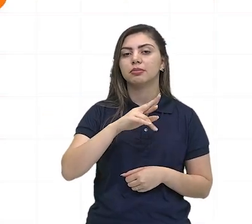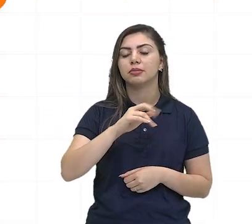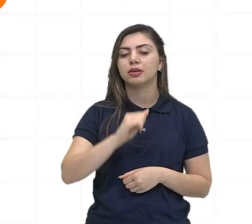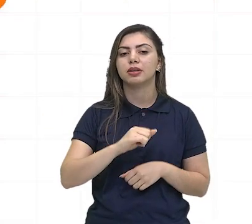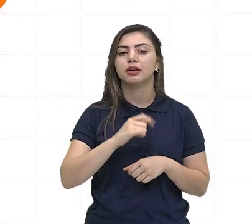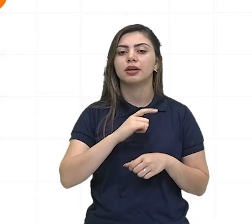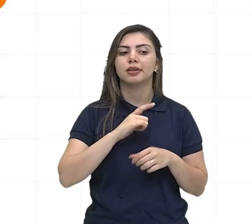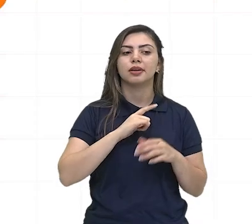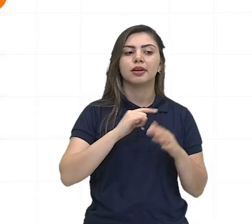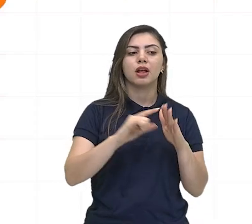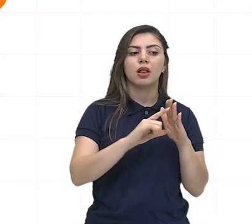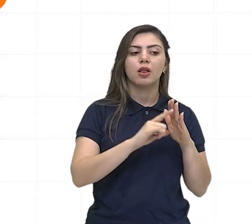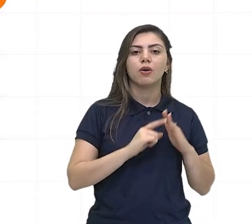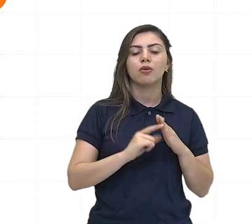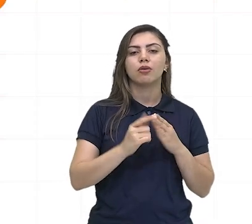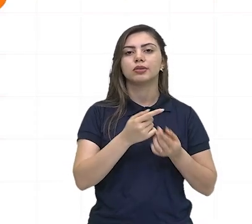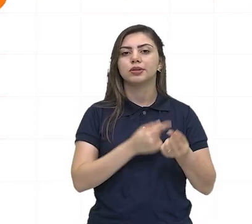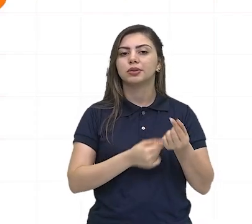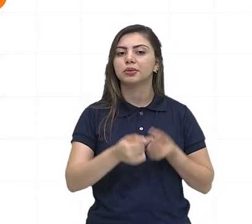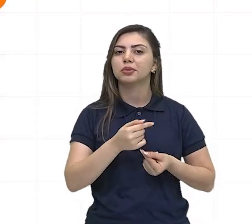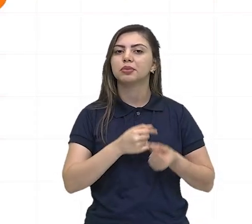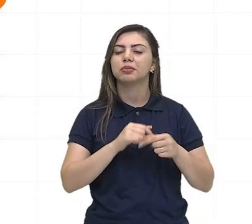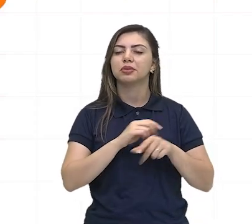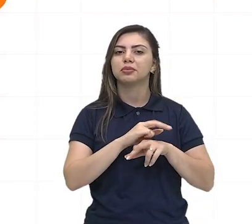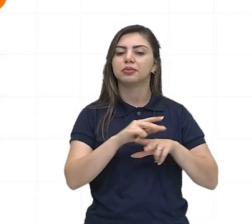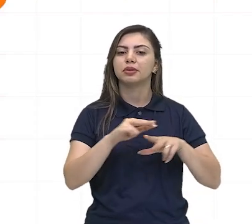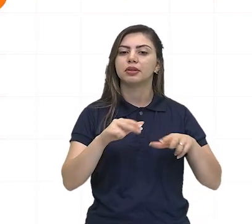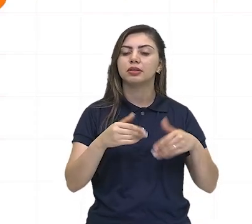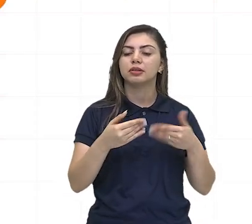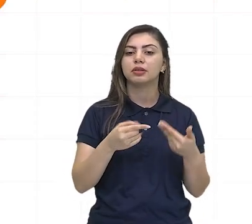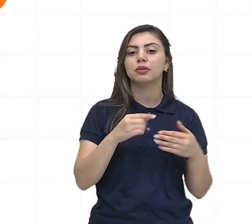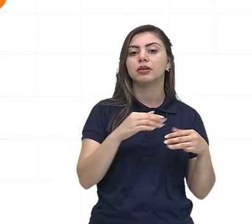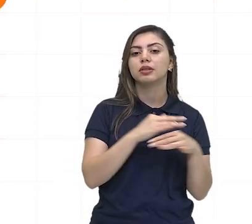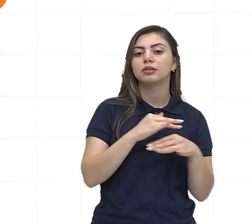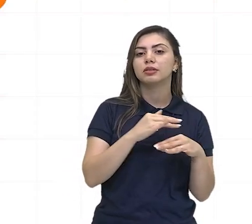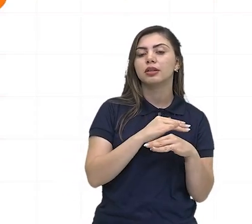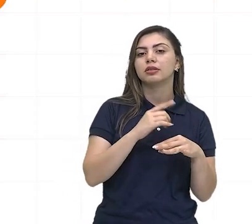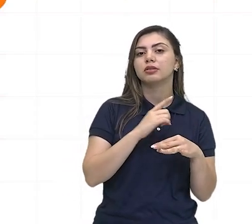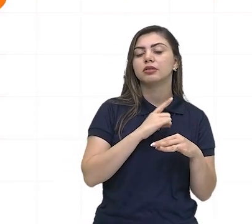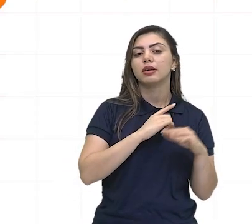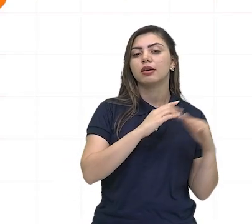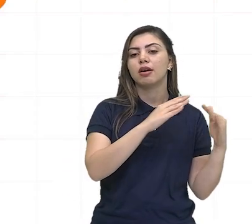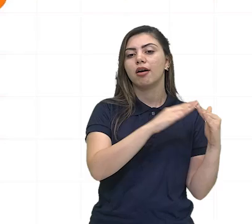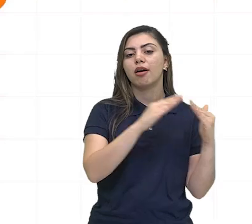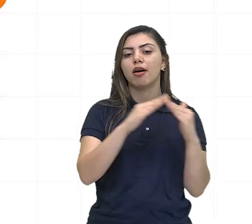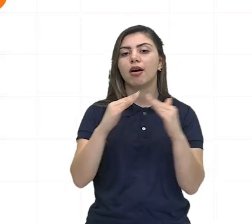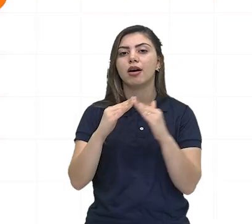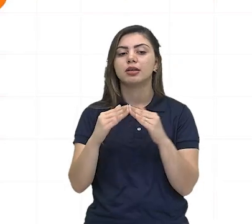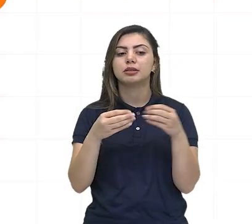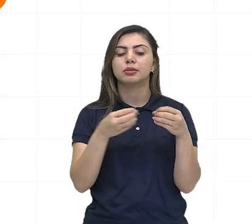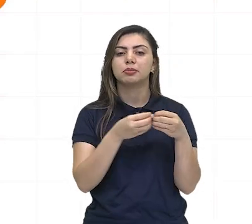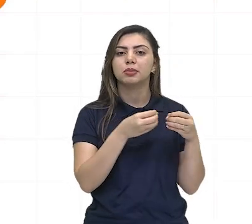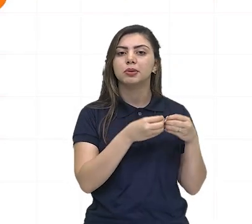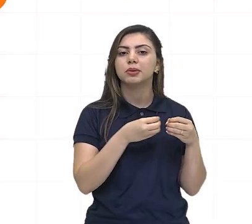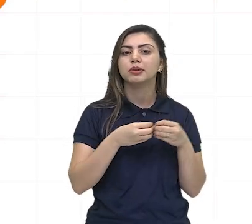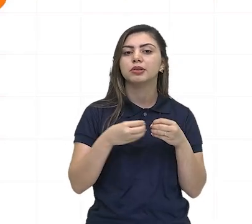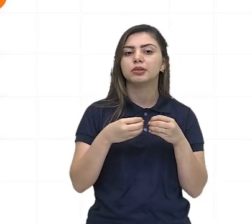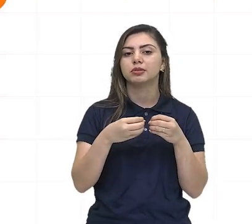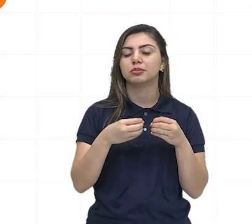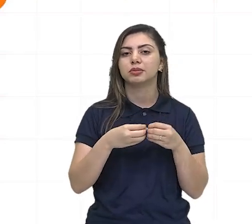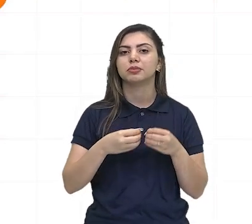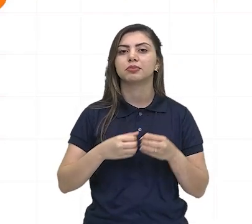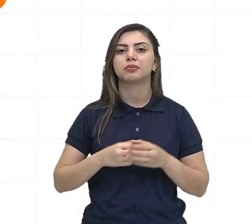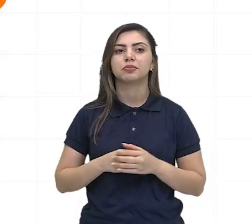entre outros. Então, a cidade ela é formada por casas, geralmente que estão próximas uma das